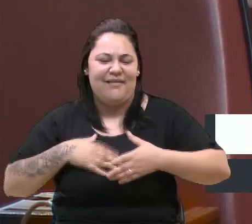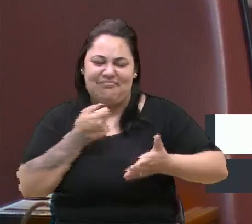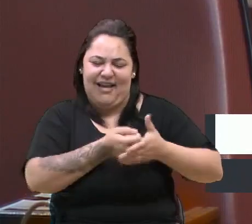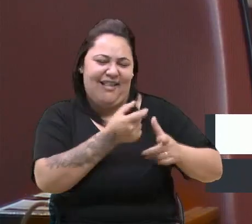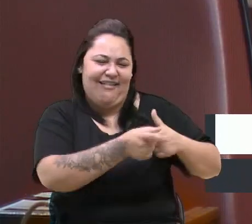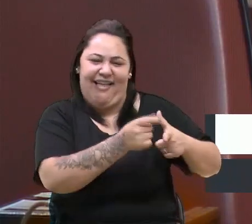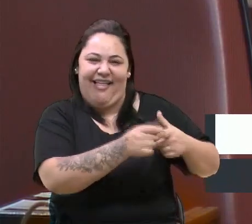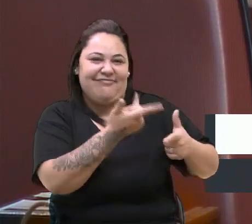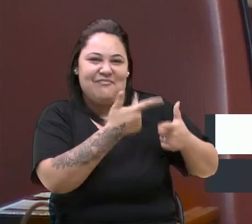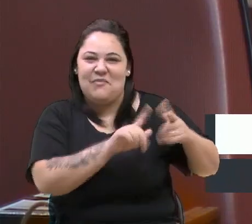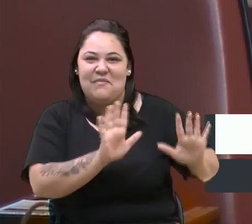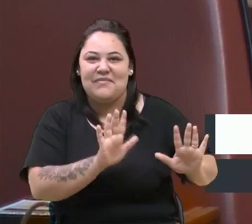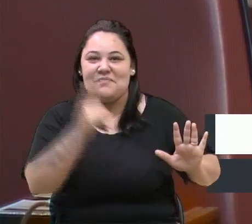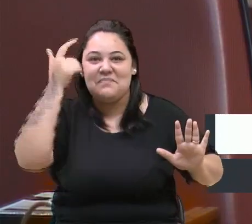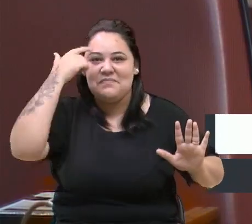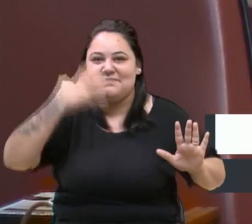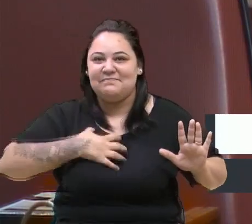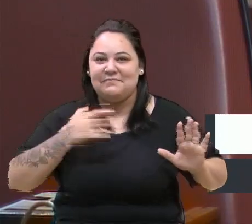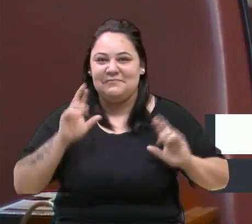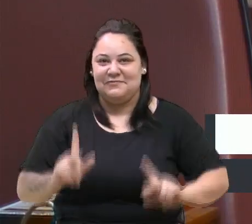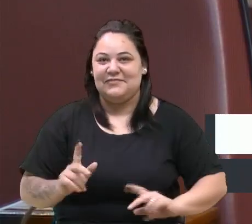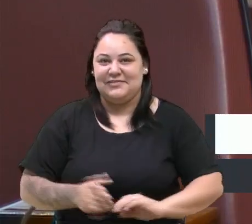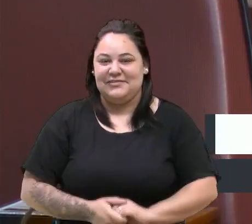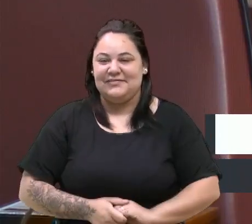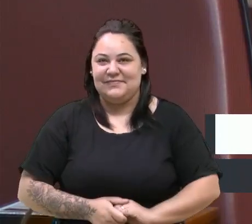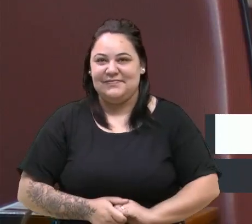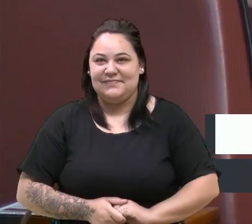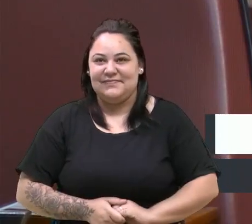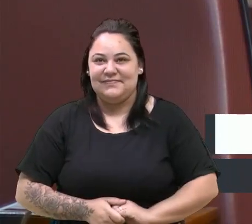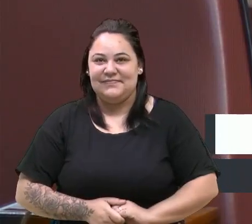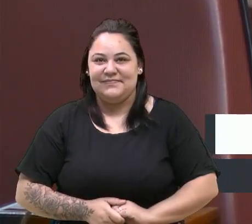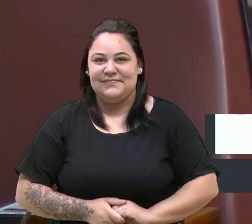uma forma diferente. E essa geração que está vindo